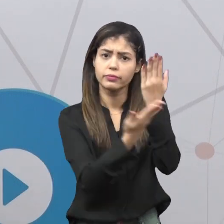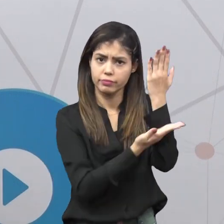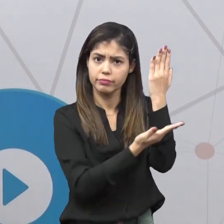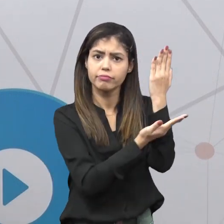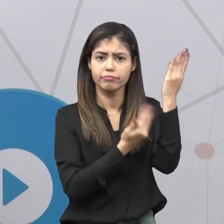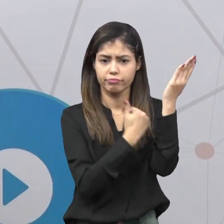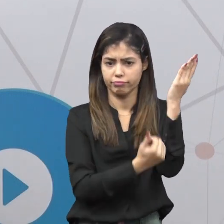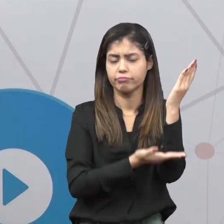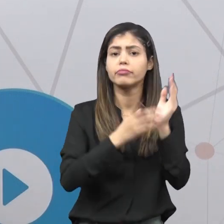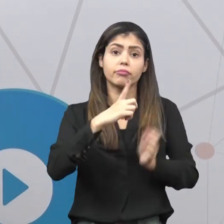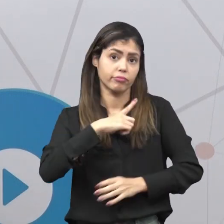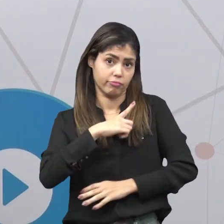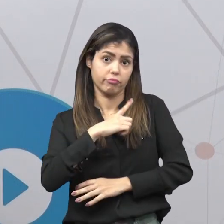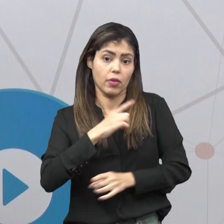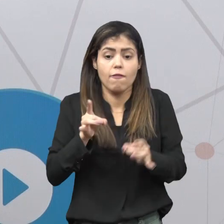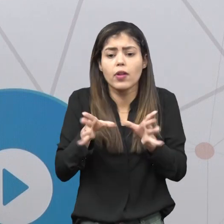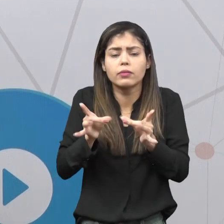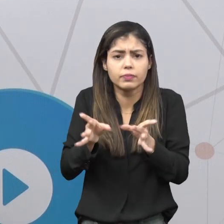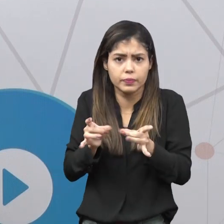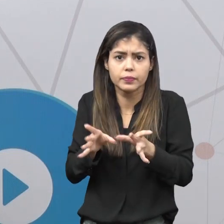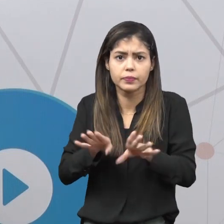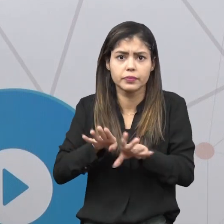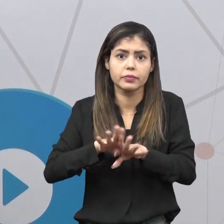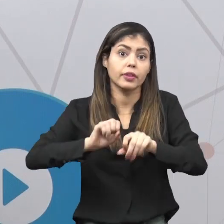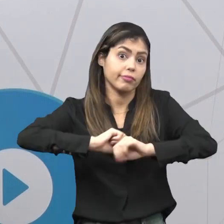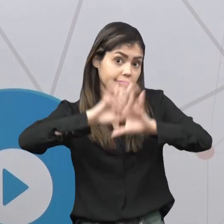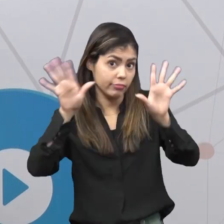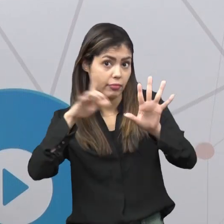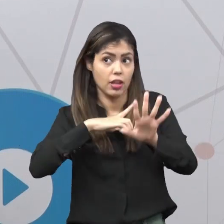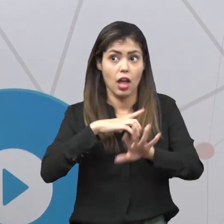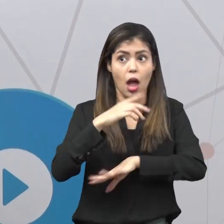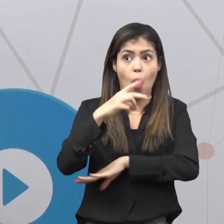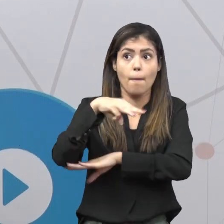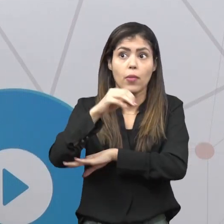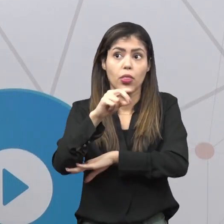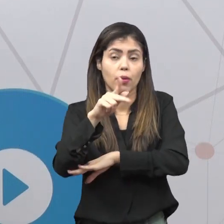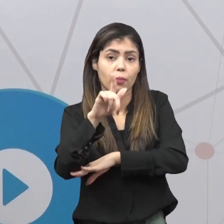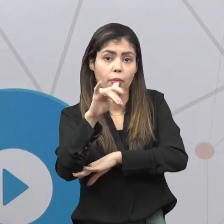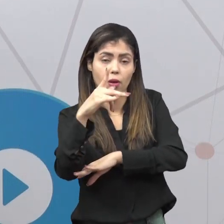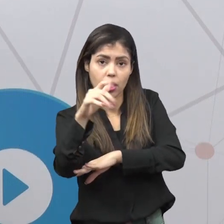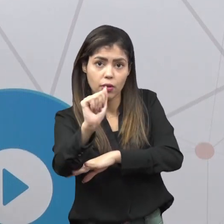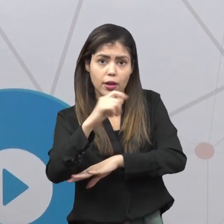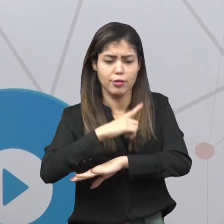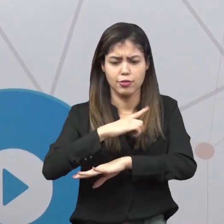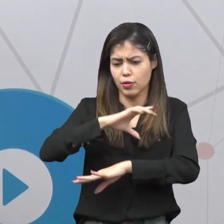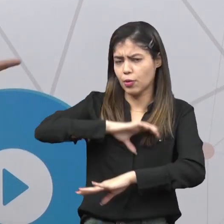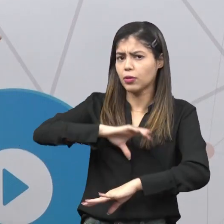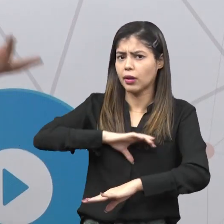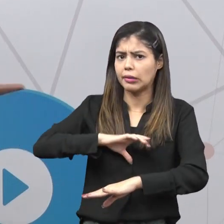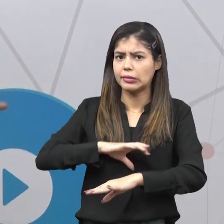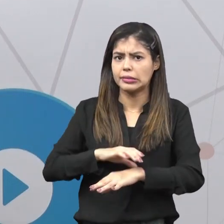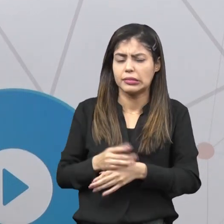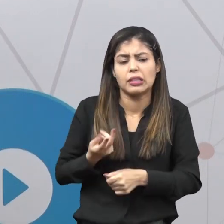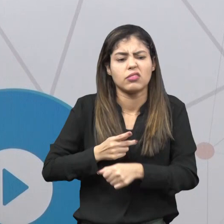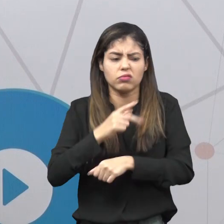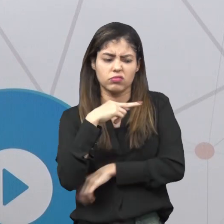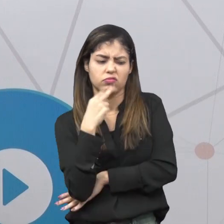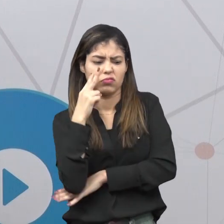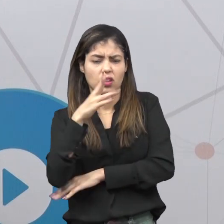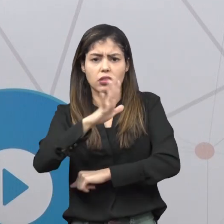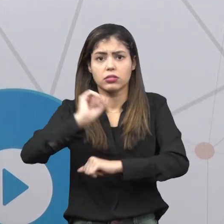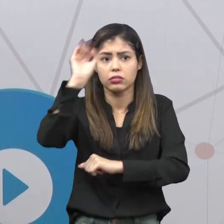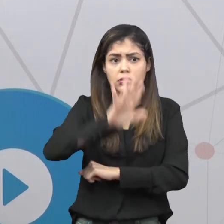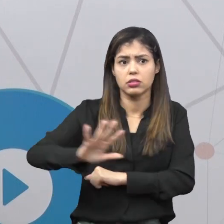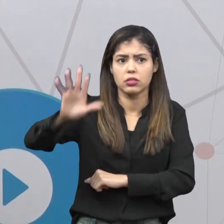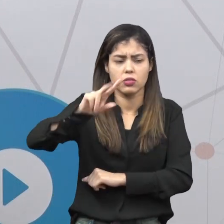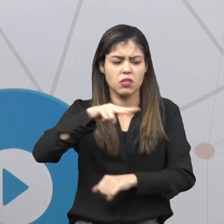fazer essa comercialização, de vender. Claro que esse monopólio de Portugal, como eu disse para vocês, ele incomodava algumas nações, né? Então, a